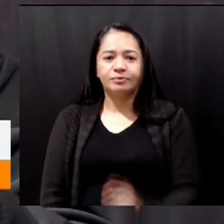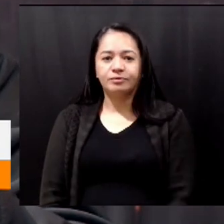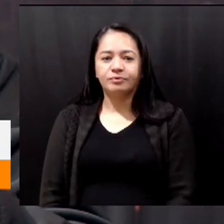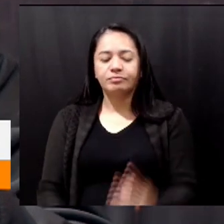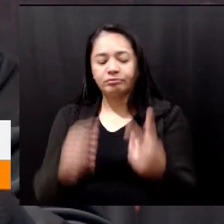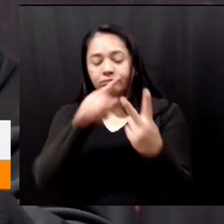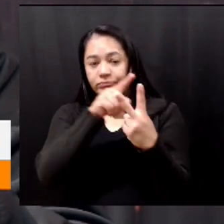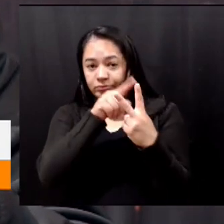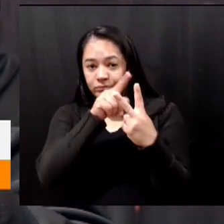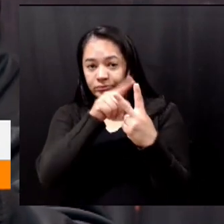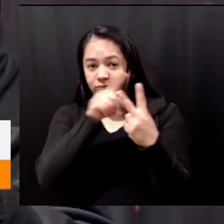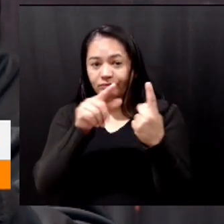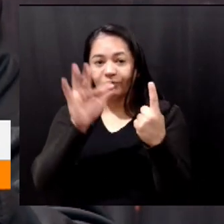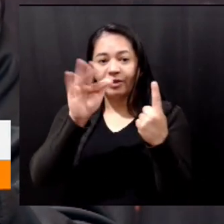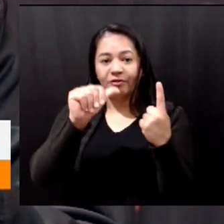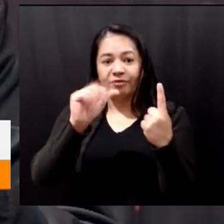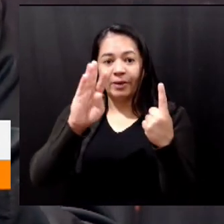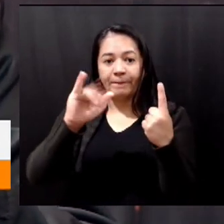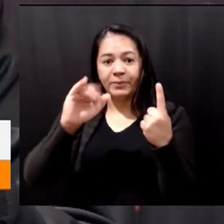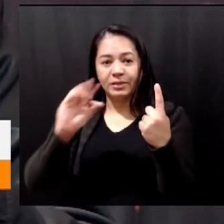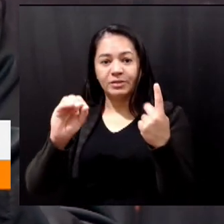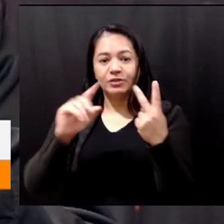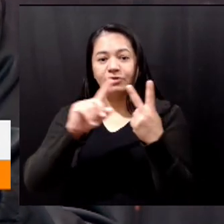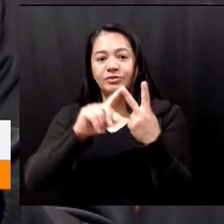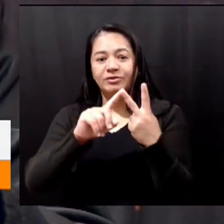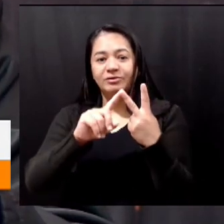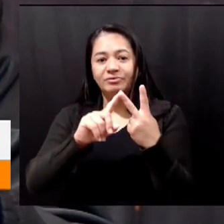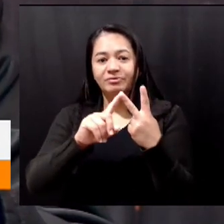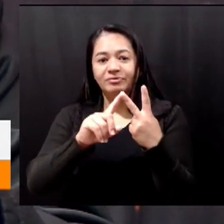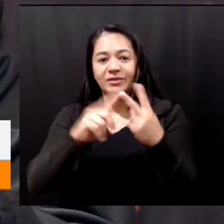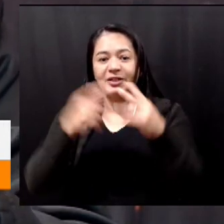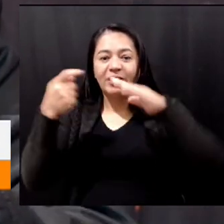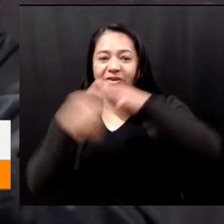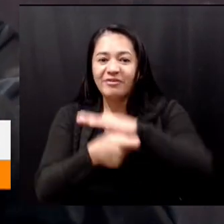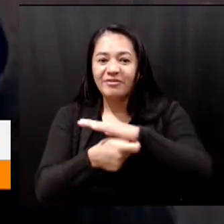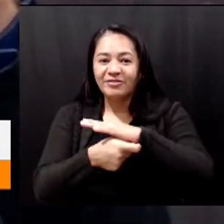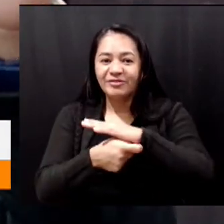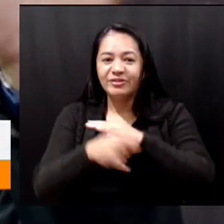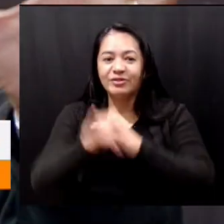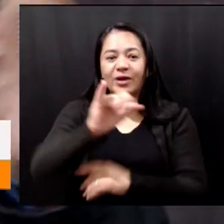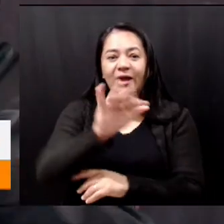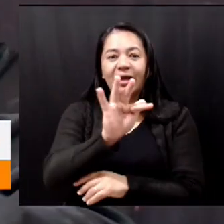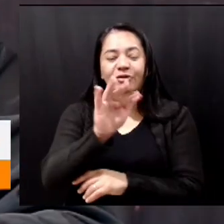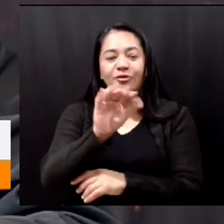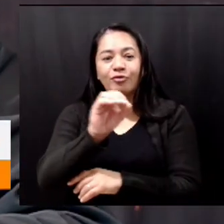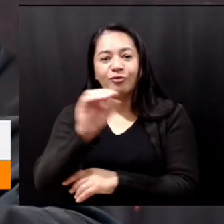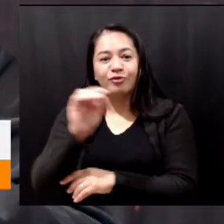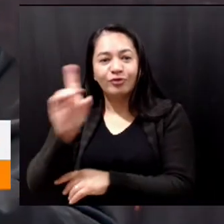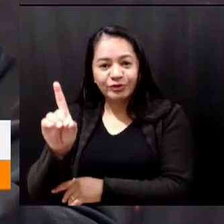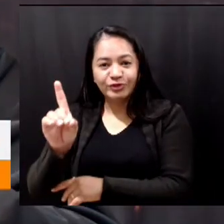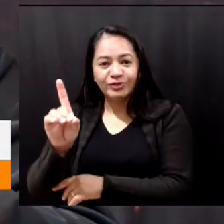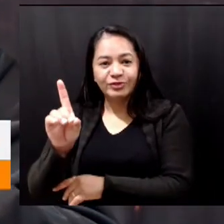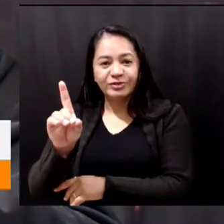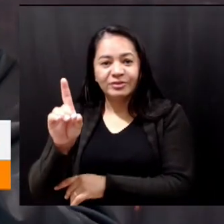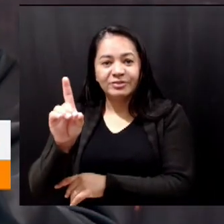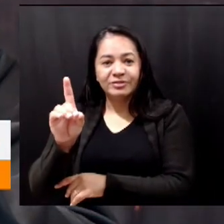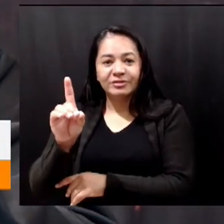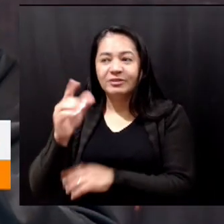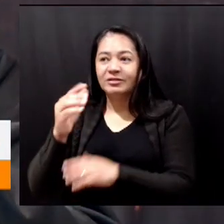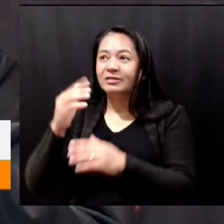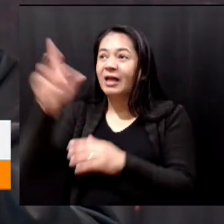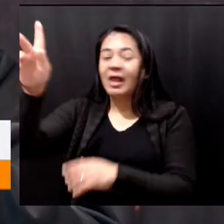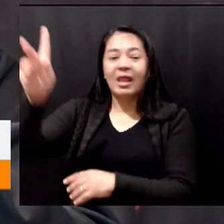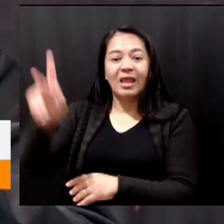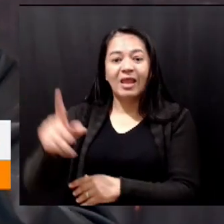é o CEO do fundo que investiu no próprio iFood. Então ele está além fronteiras, está lá na Holanda. Então, o que